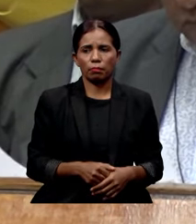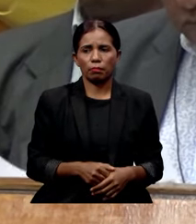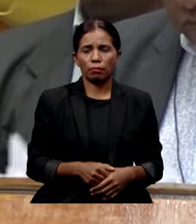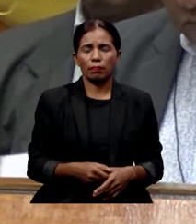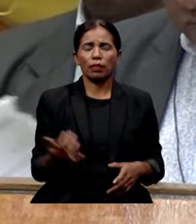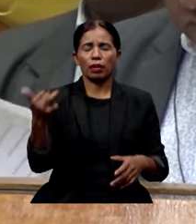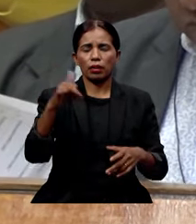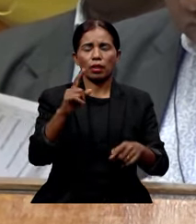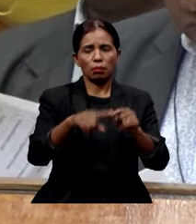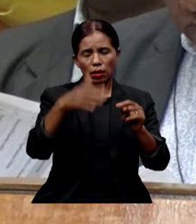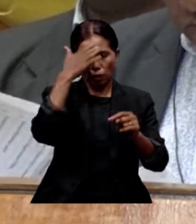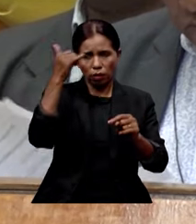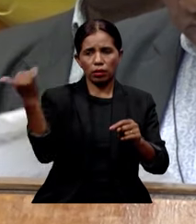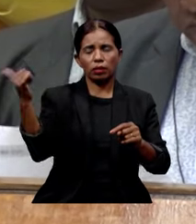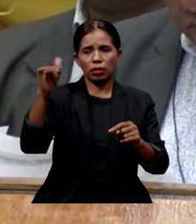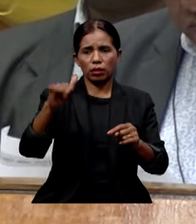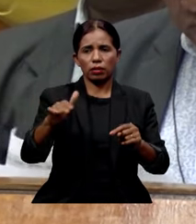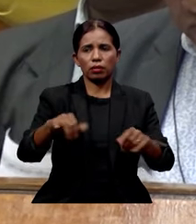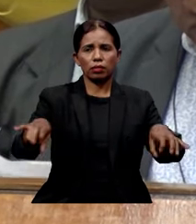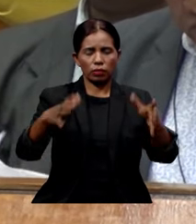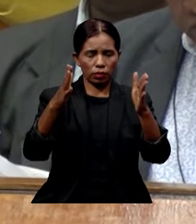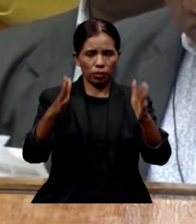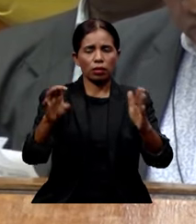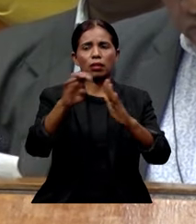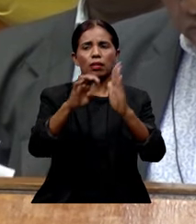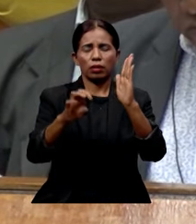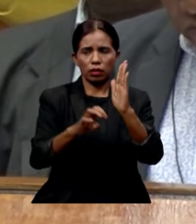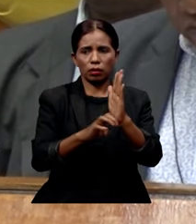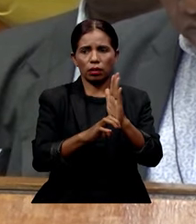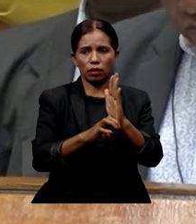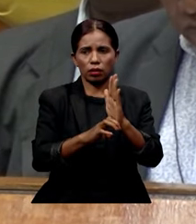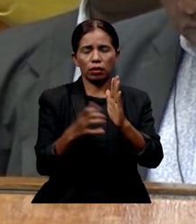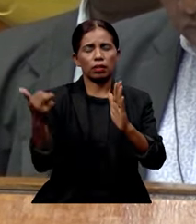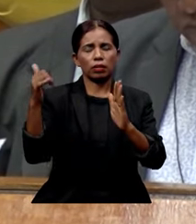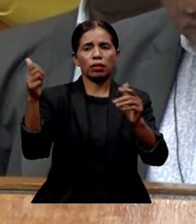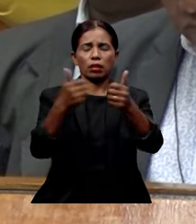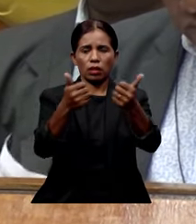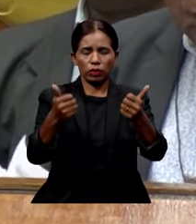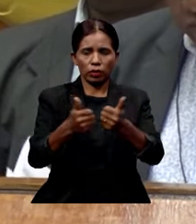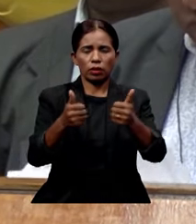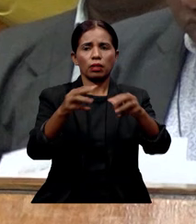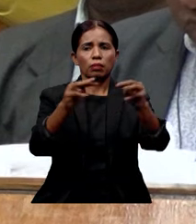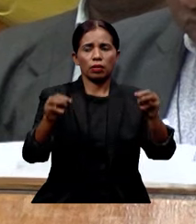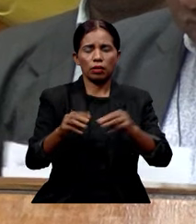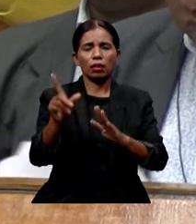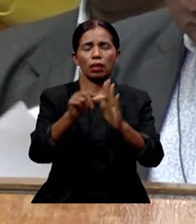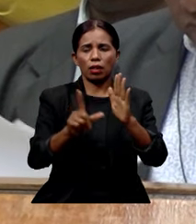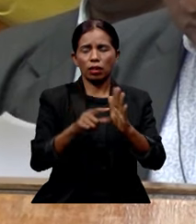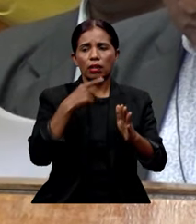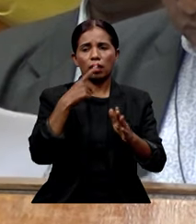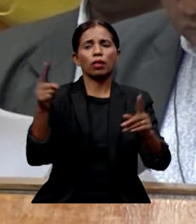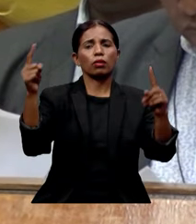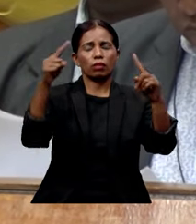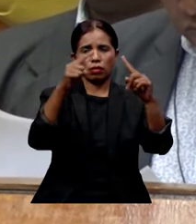basira que tá lua dan kataksira administra funcionário do estado e si autoridade hela e leine dan katak to ida